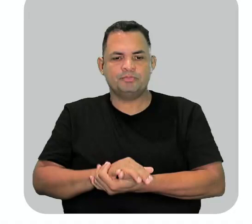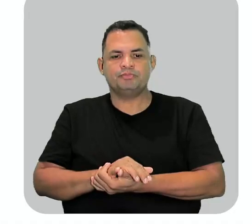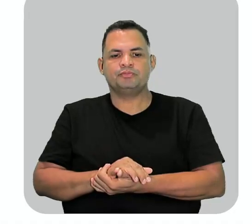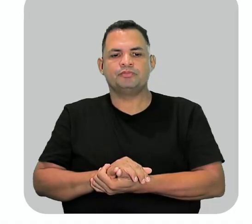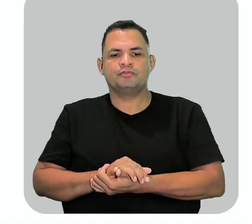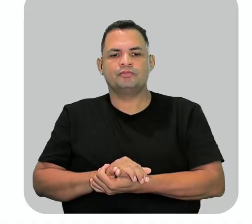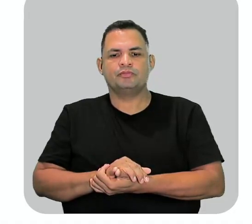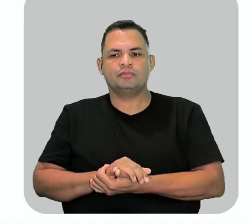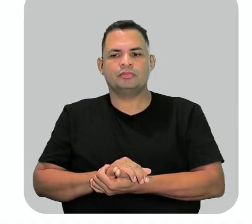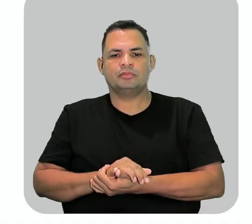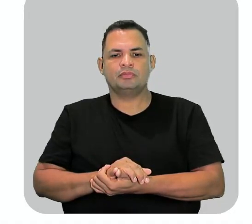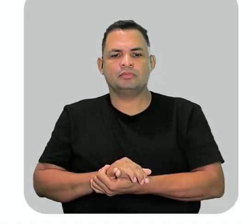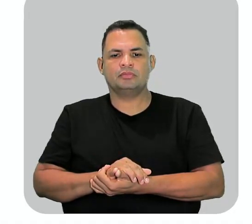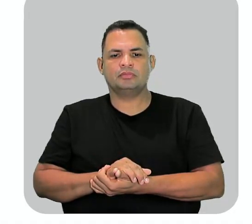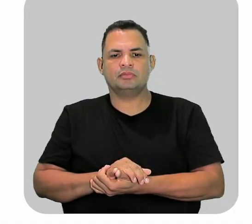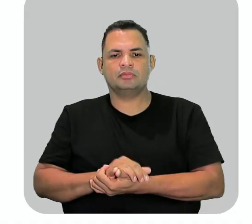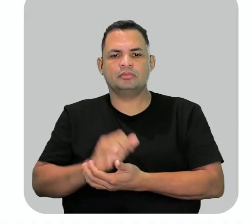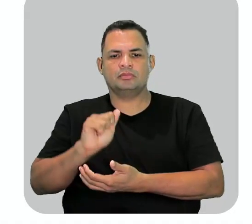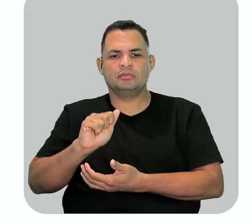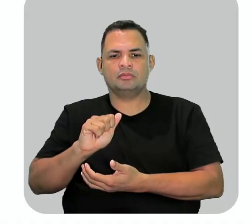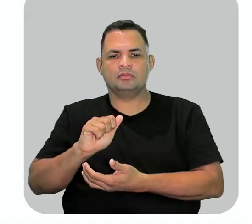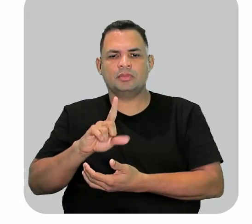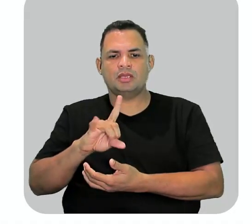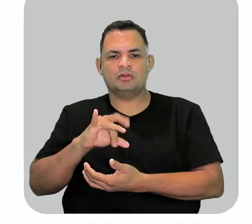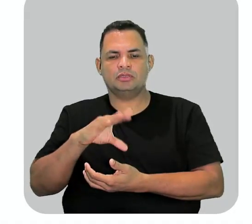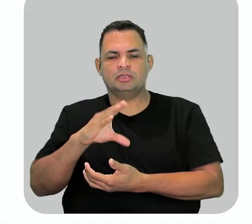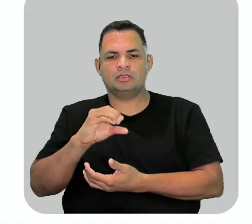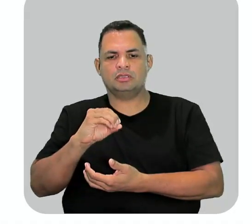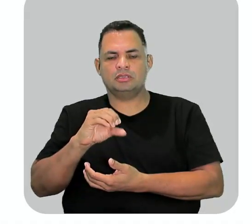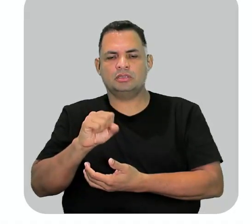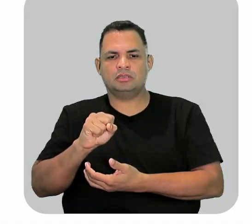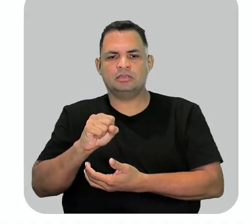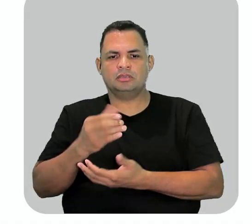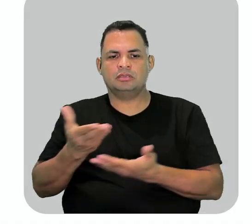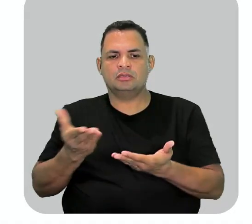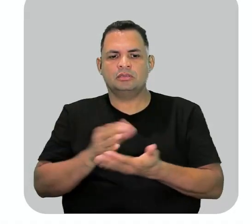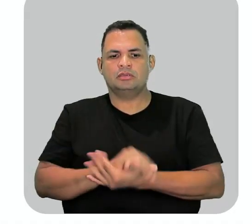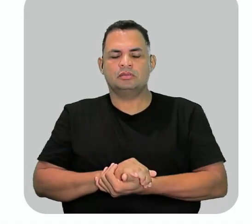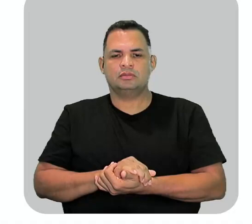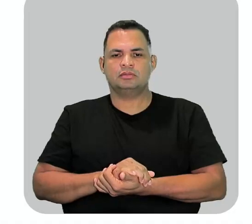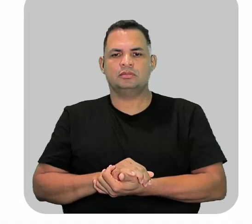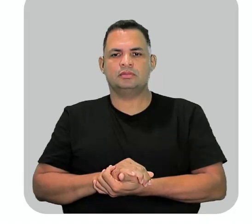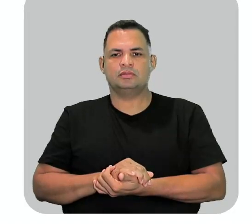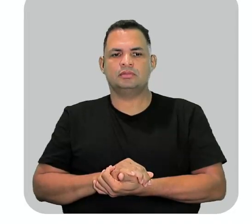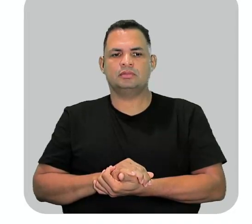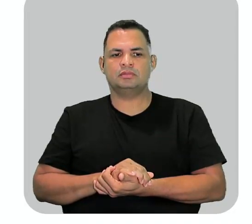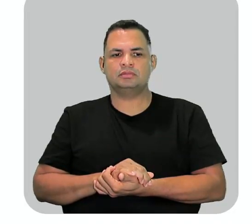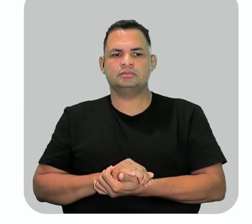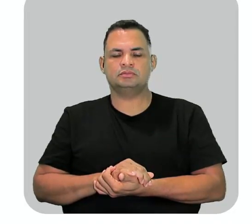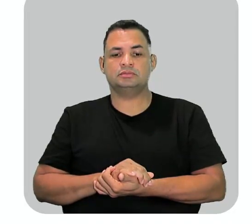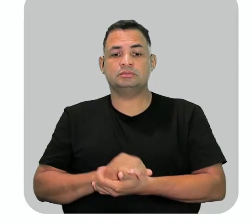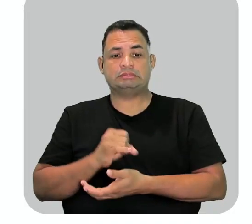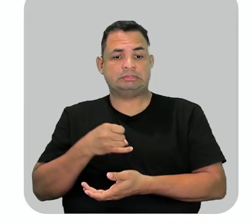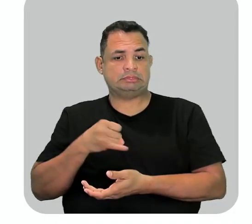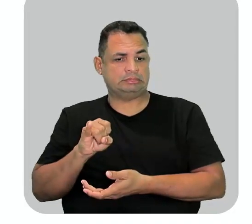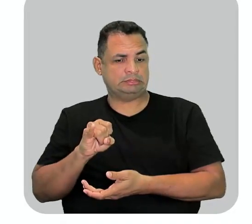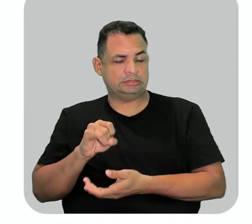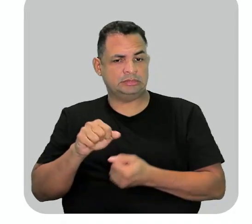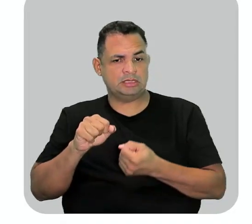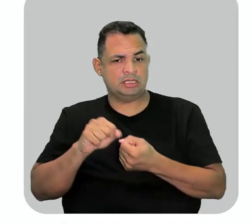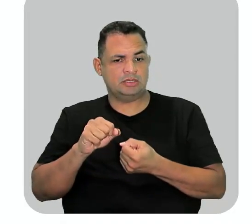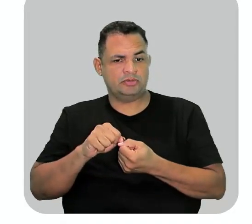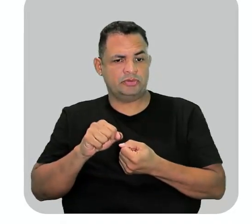parcial é um aldeído. Essa aqui é a oxidação parcial. Agora, se a gente fosse fazer